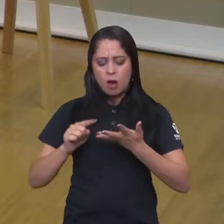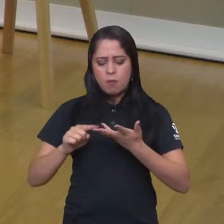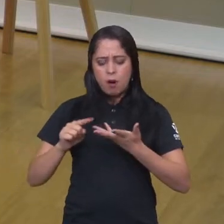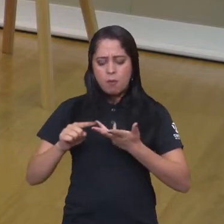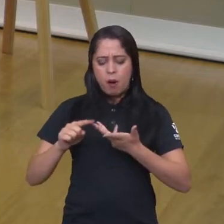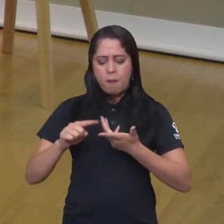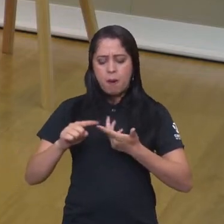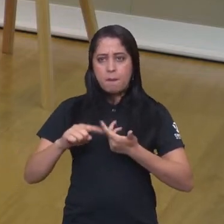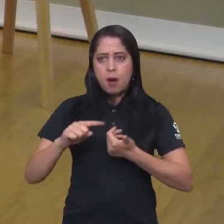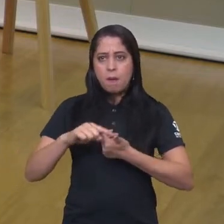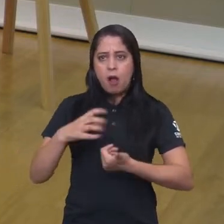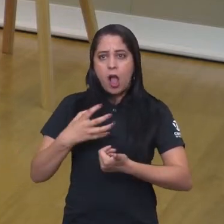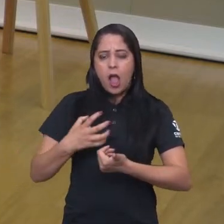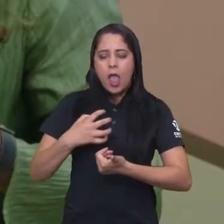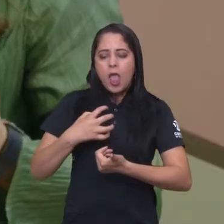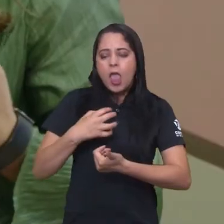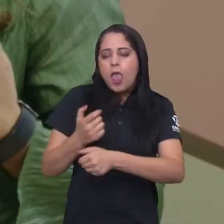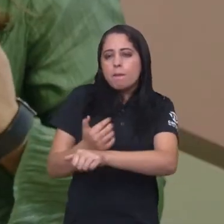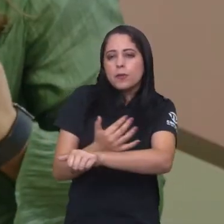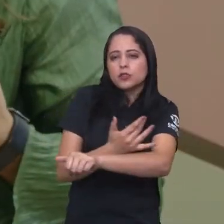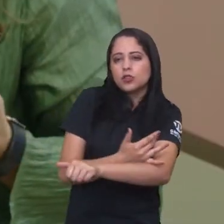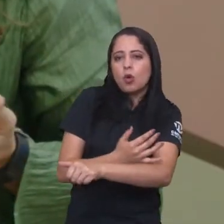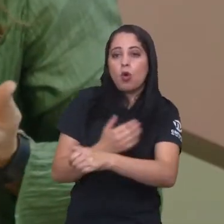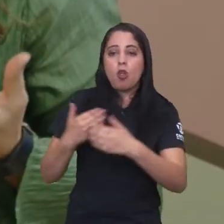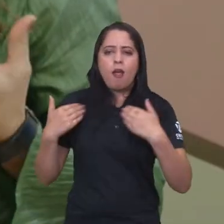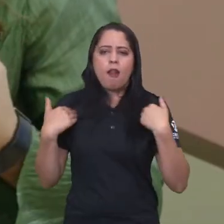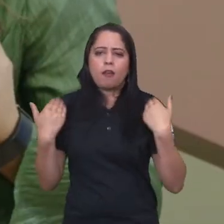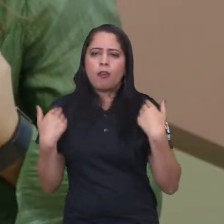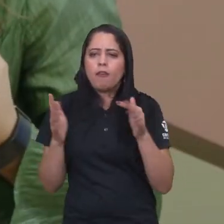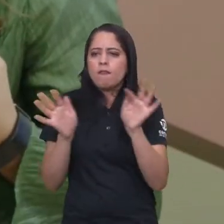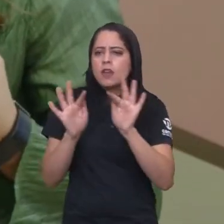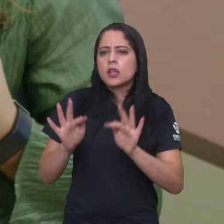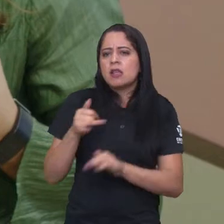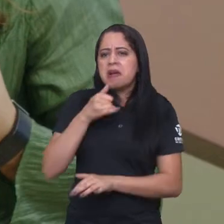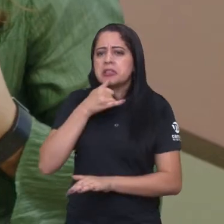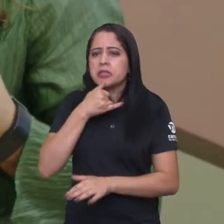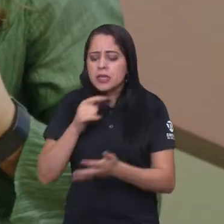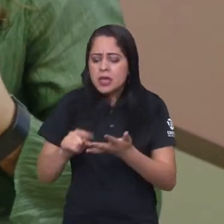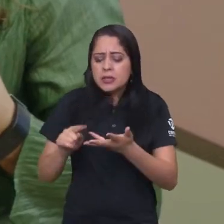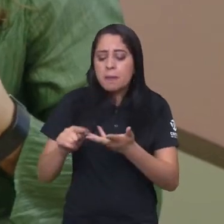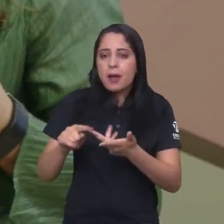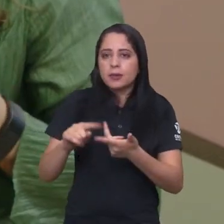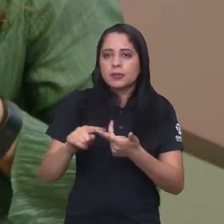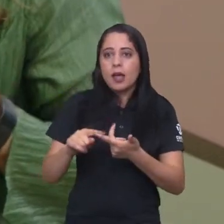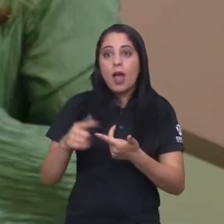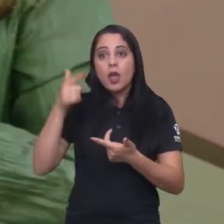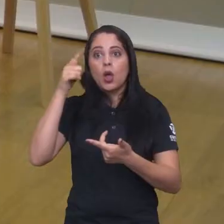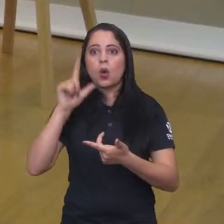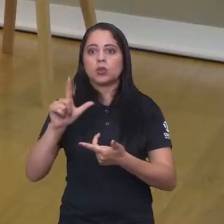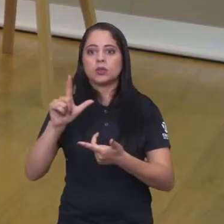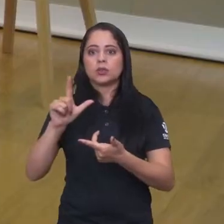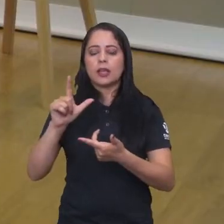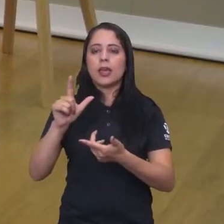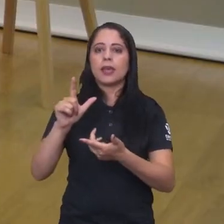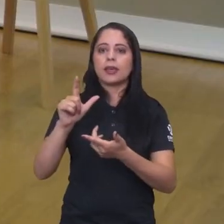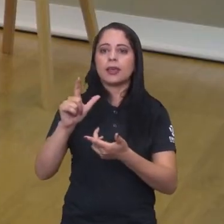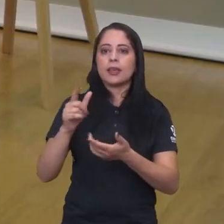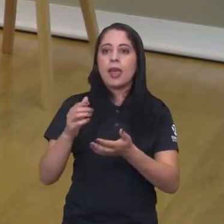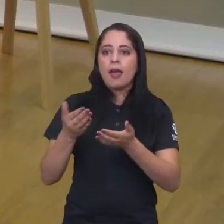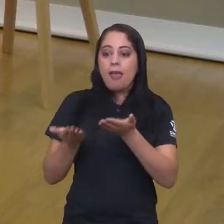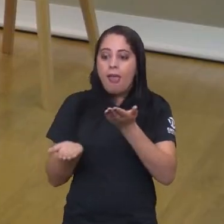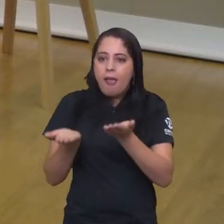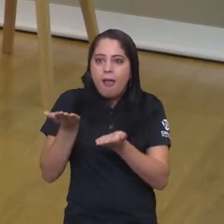para poder entender as suas emoções, como as nossas emoções funcionam, a gente consegue trabalhar como a gente